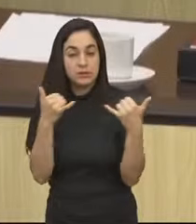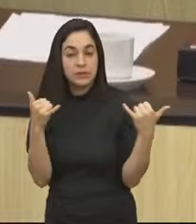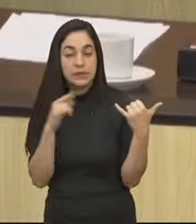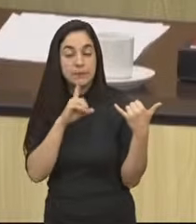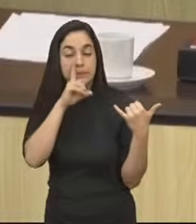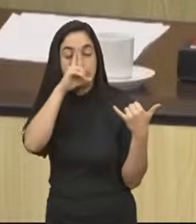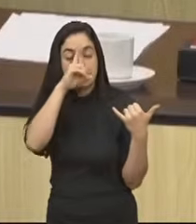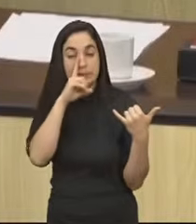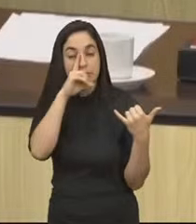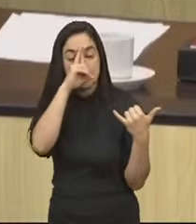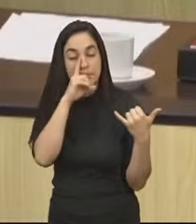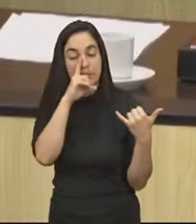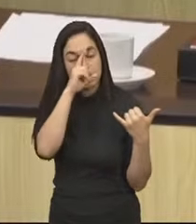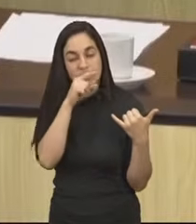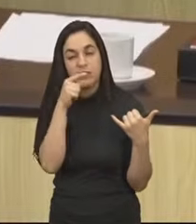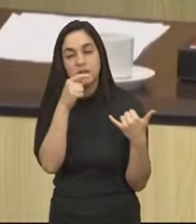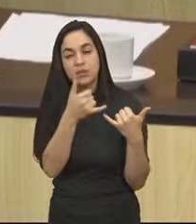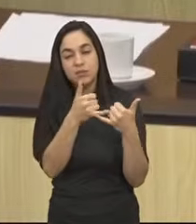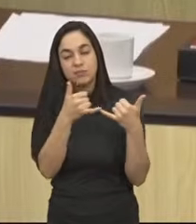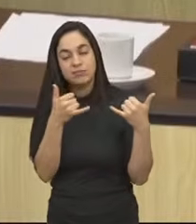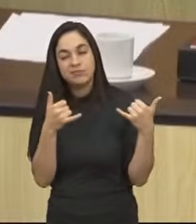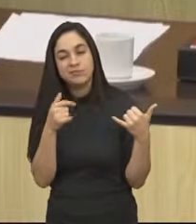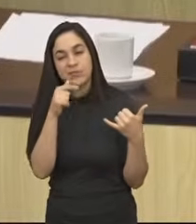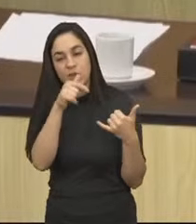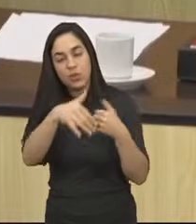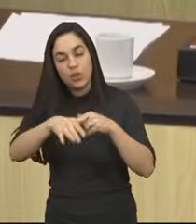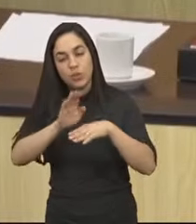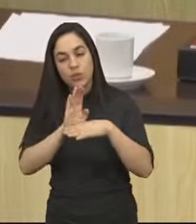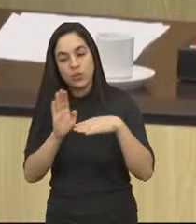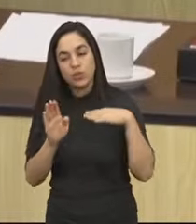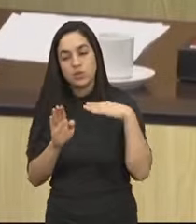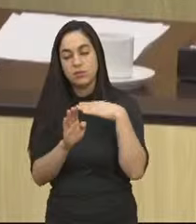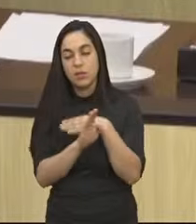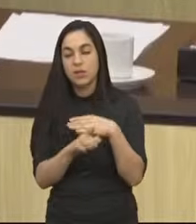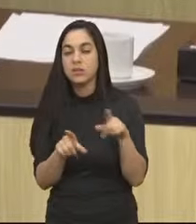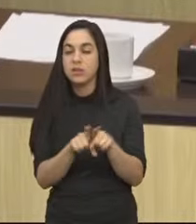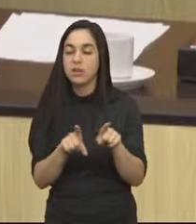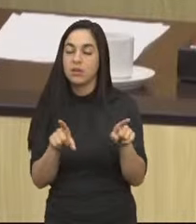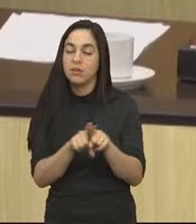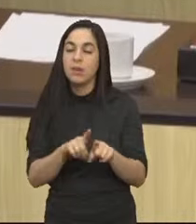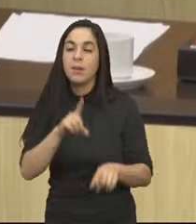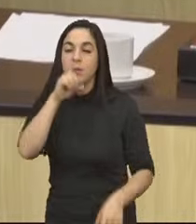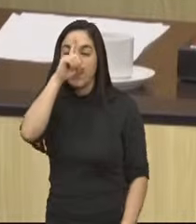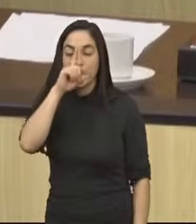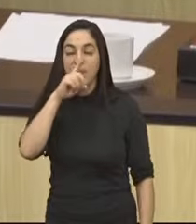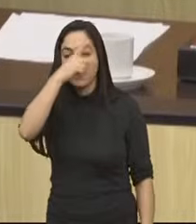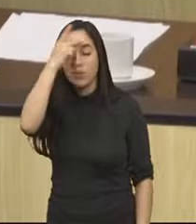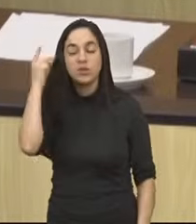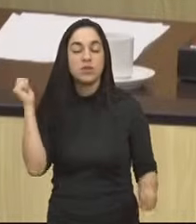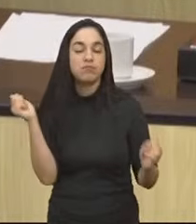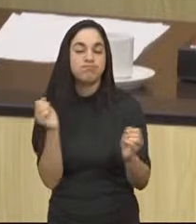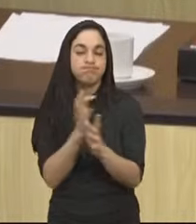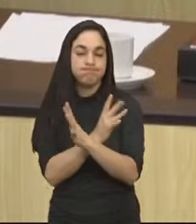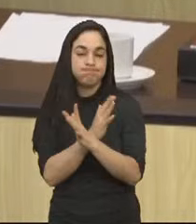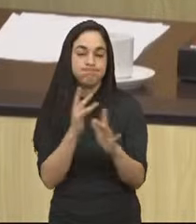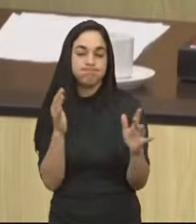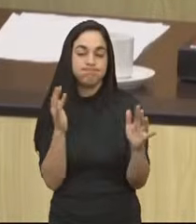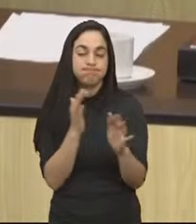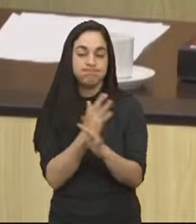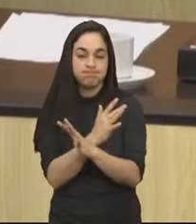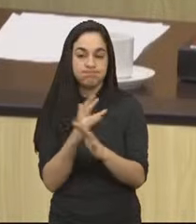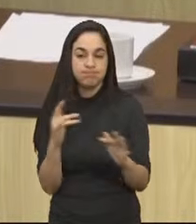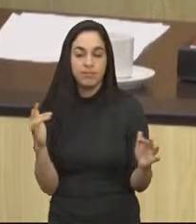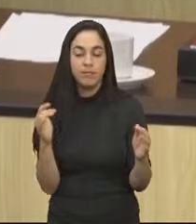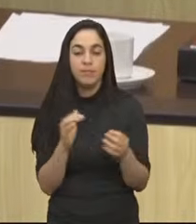risco o fornecimento da energia elétrica nos bairros e ocasionando perigo aos moradores que transitam pelas mencionadas